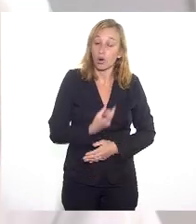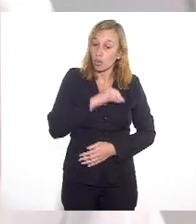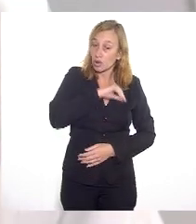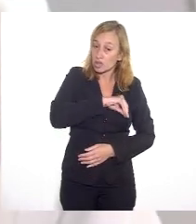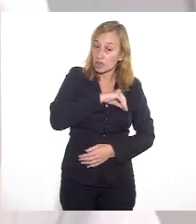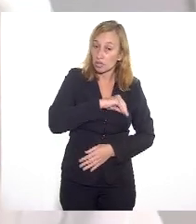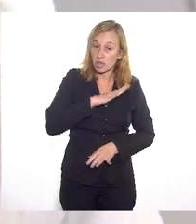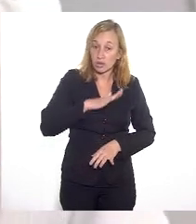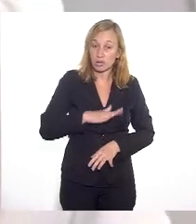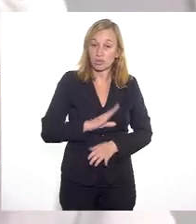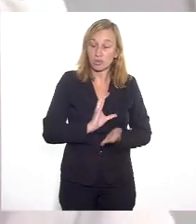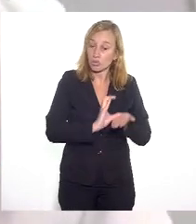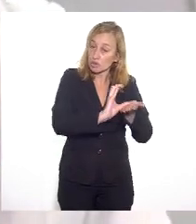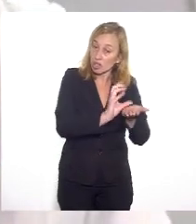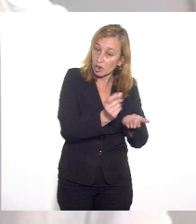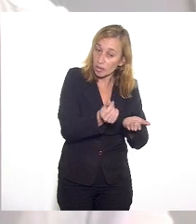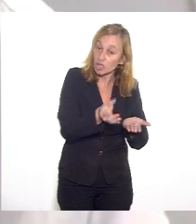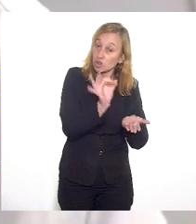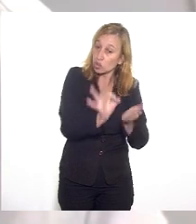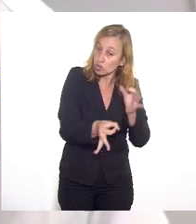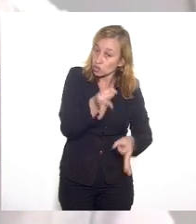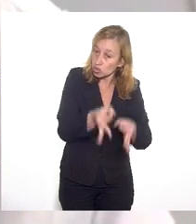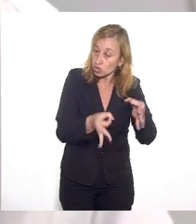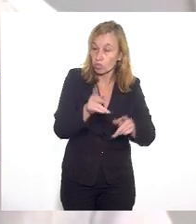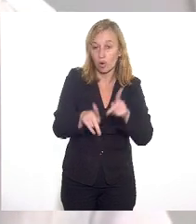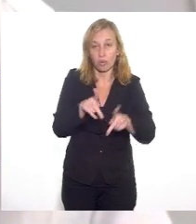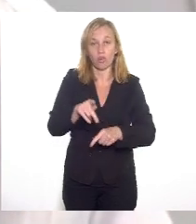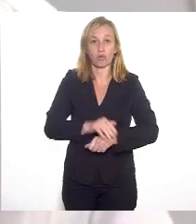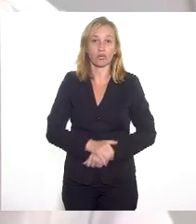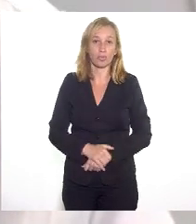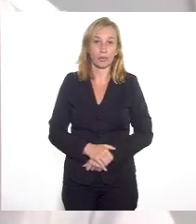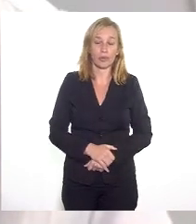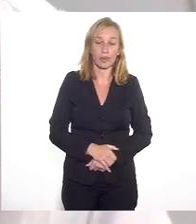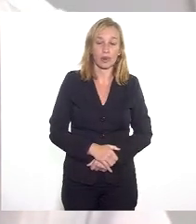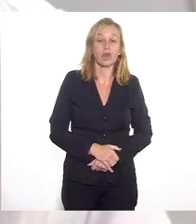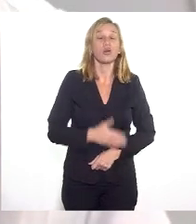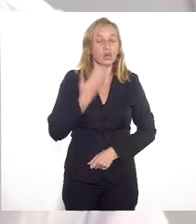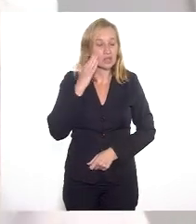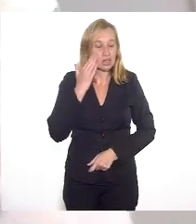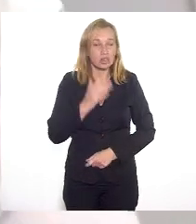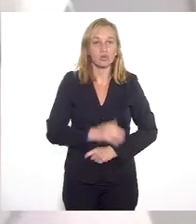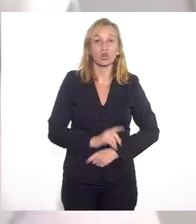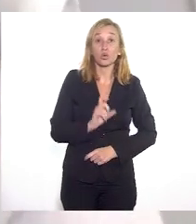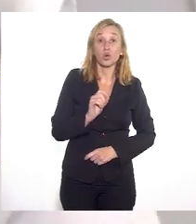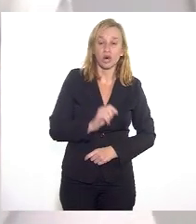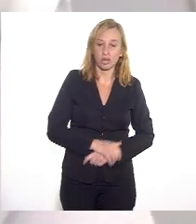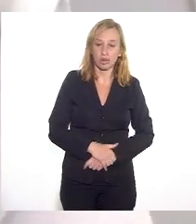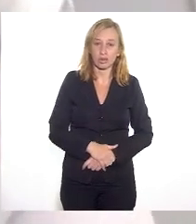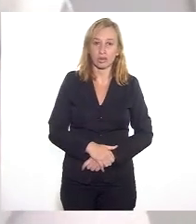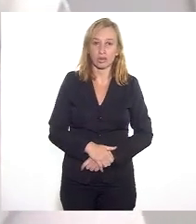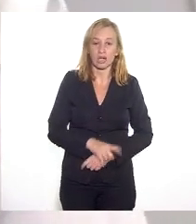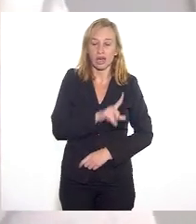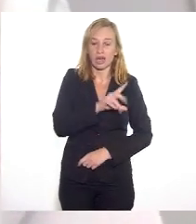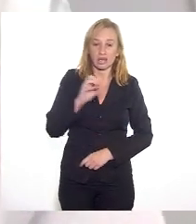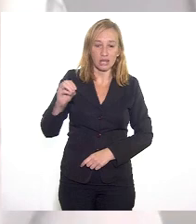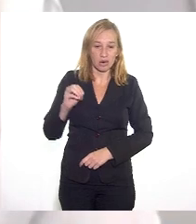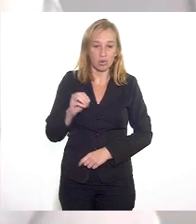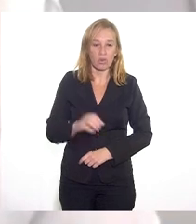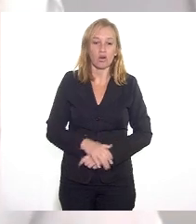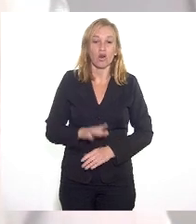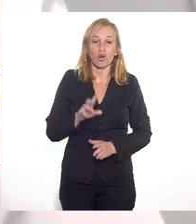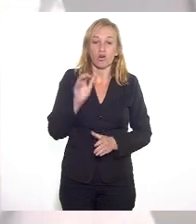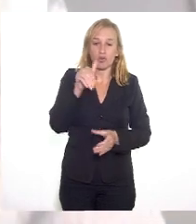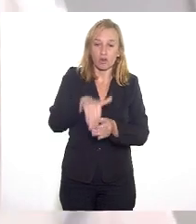seja mais justo para a população, tendo o entendimento que a LDO, né, a